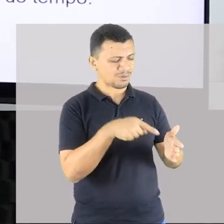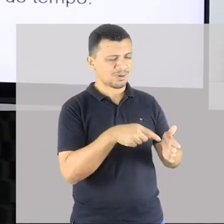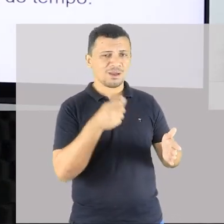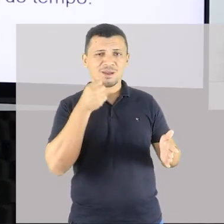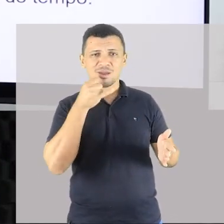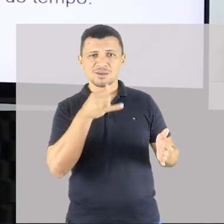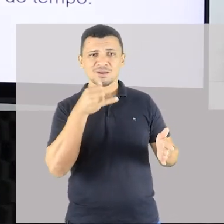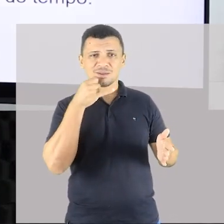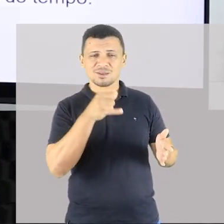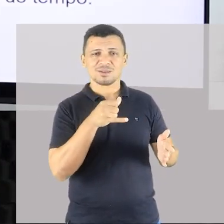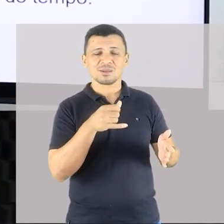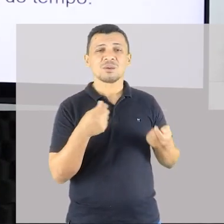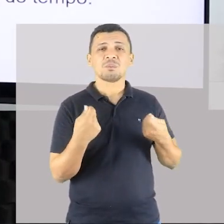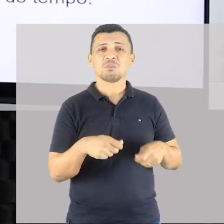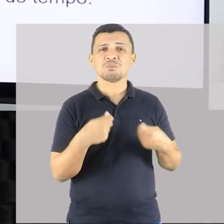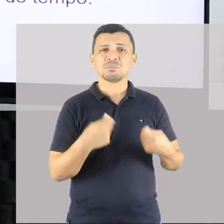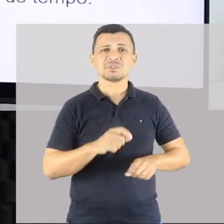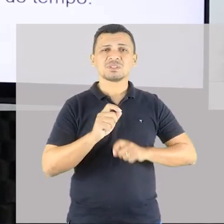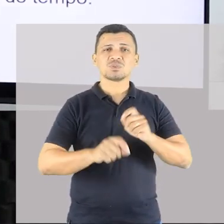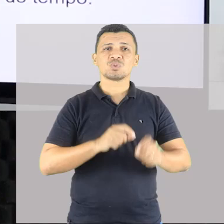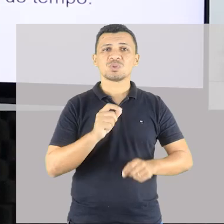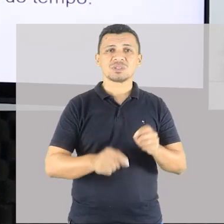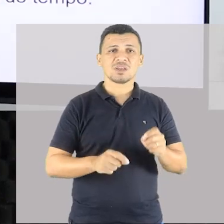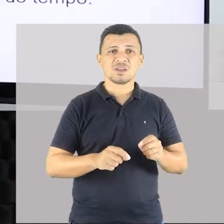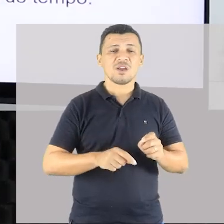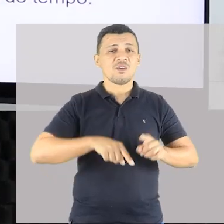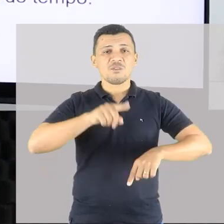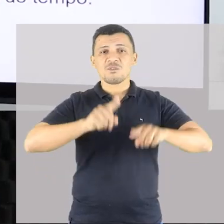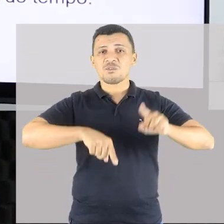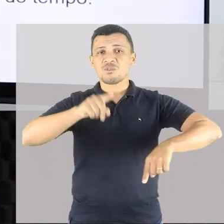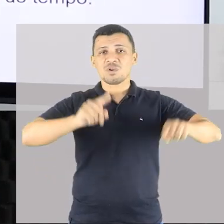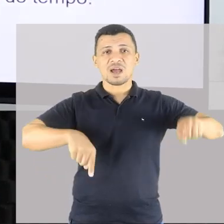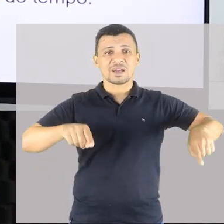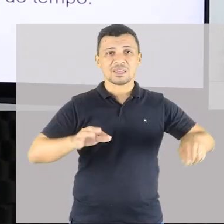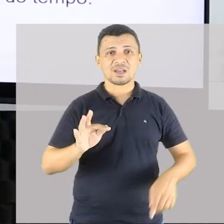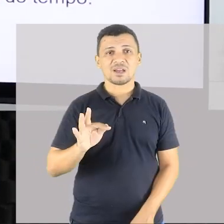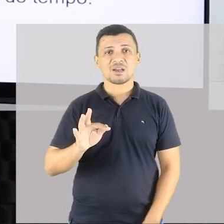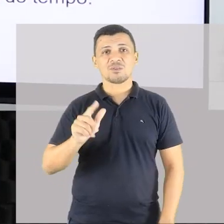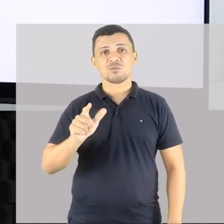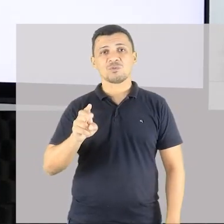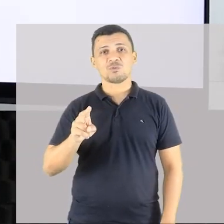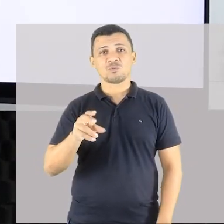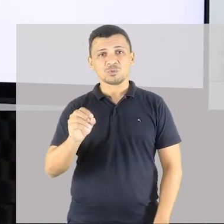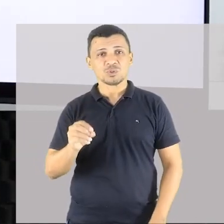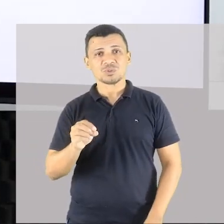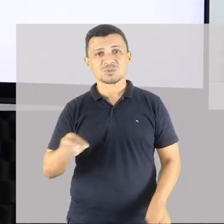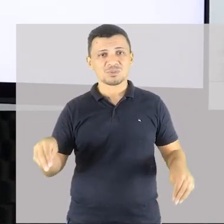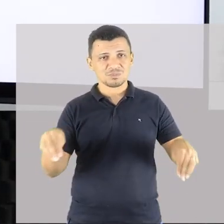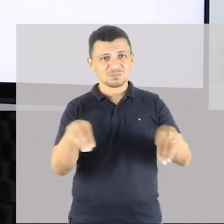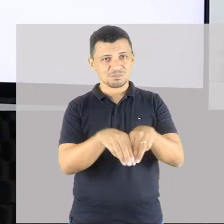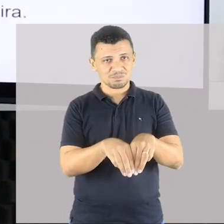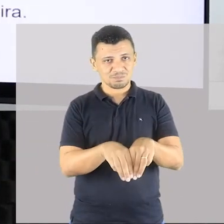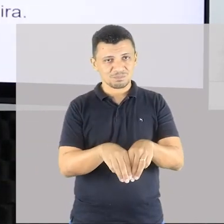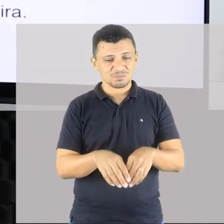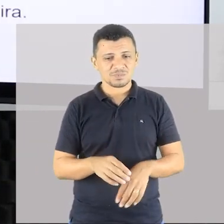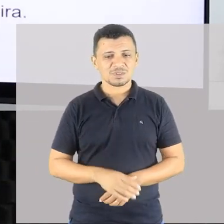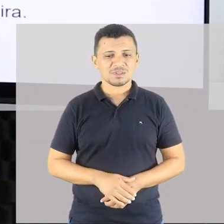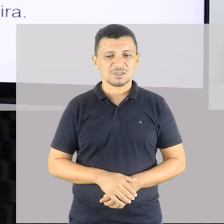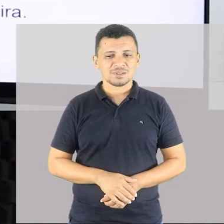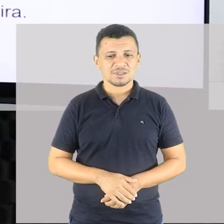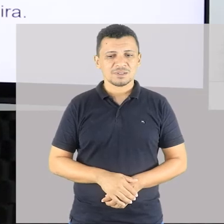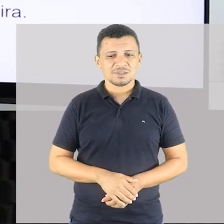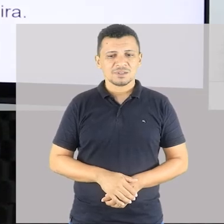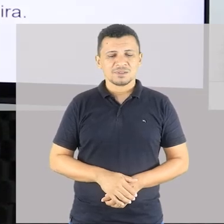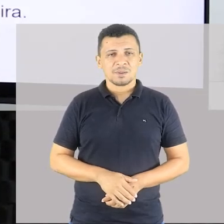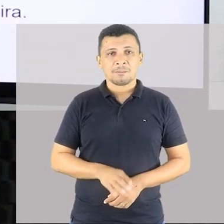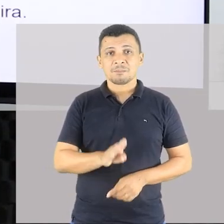ela aparecer, ela precisa de quê? Ó? Variar fluxo magnético. Bora para cá? Para variar fluxo magnético,